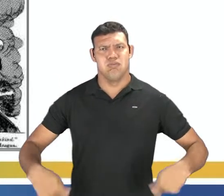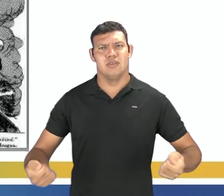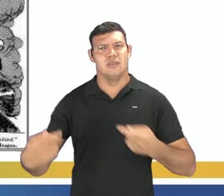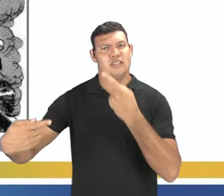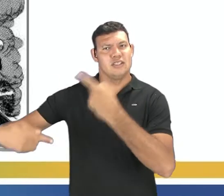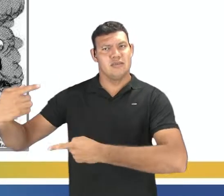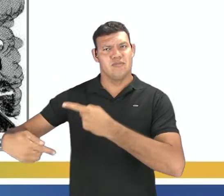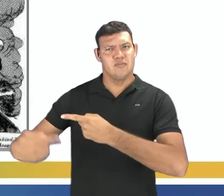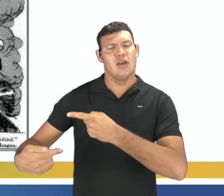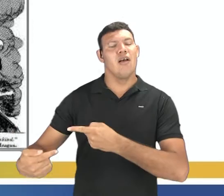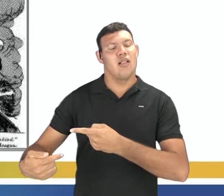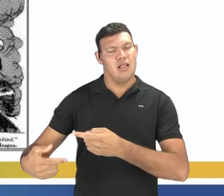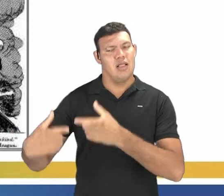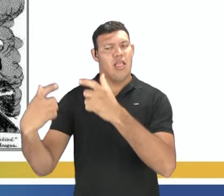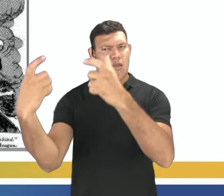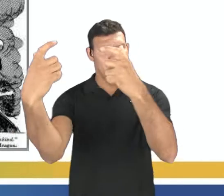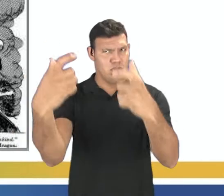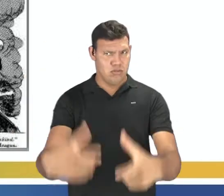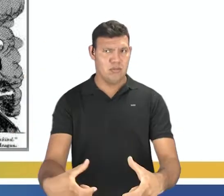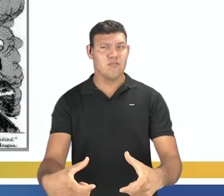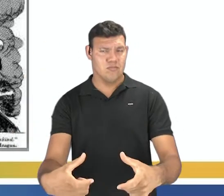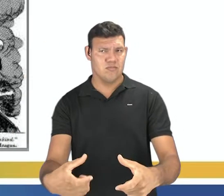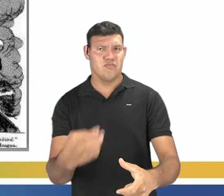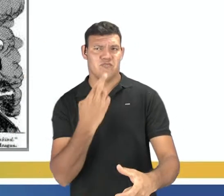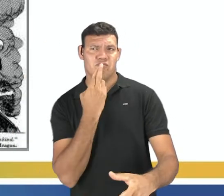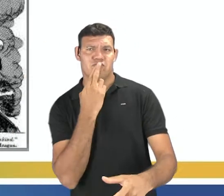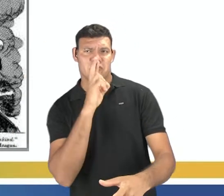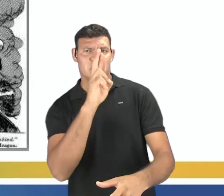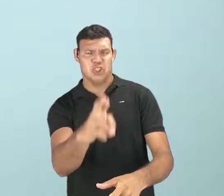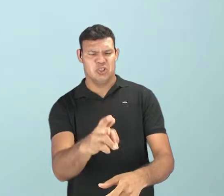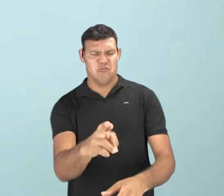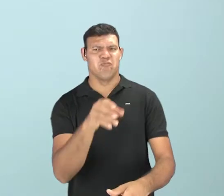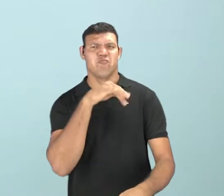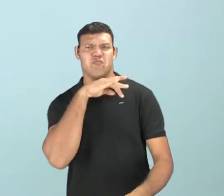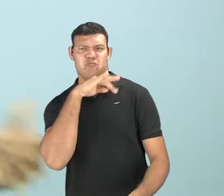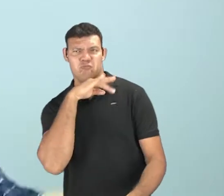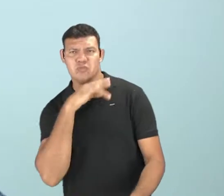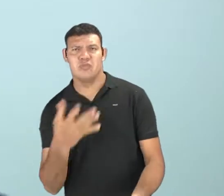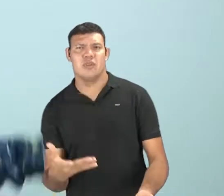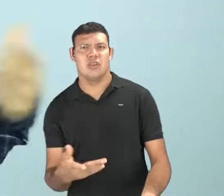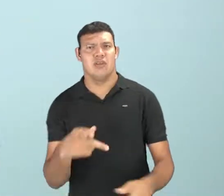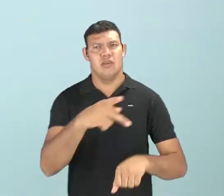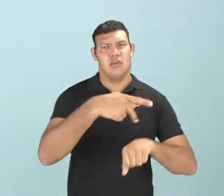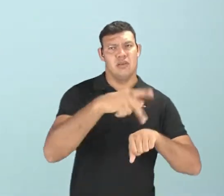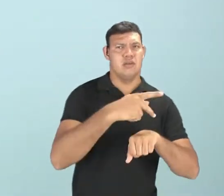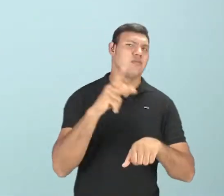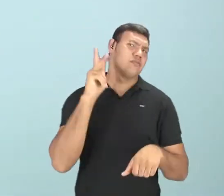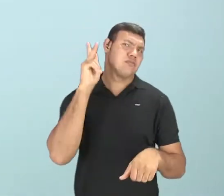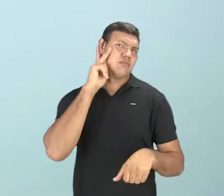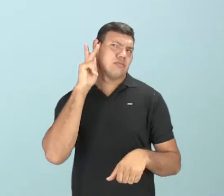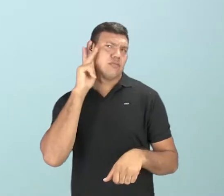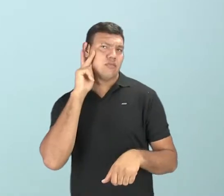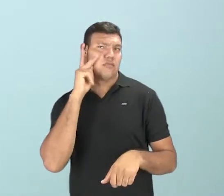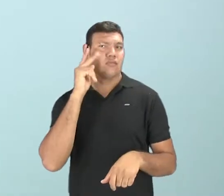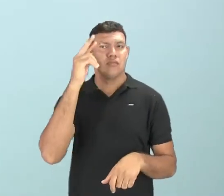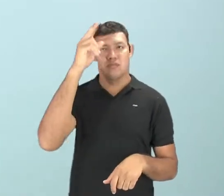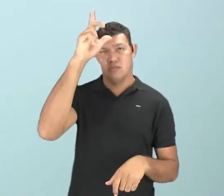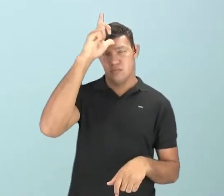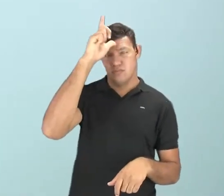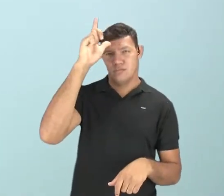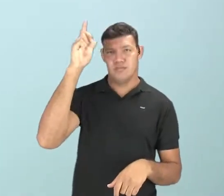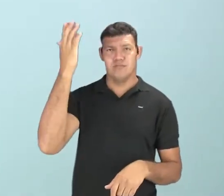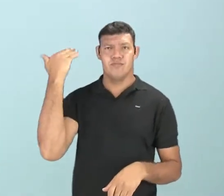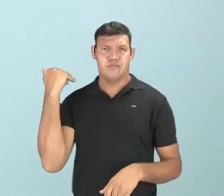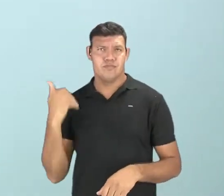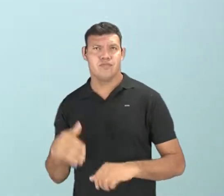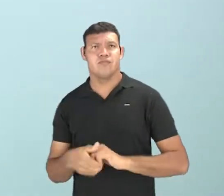política local. Isso vai ter resultados ruins até mesmo para os dois países, né? Tanto o Afeganistão como para a União Soviética. Outro